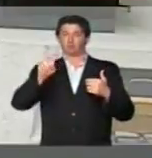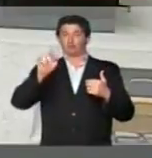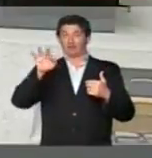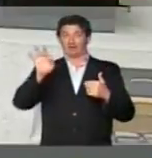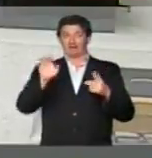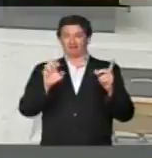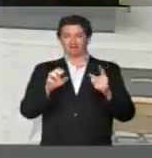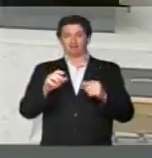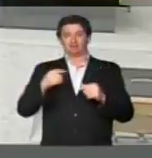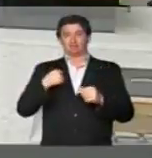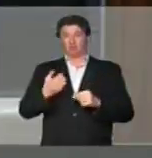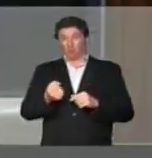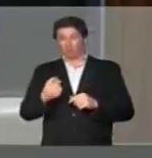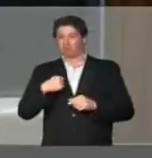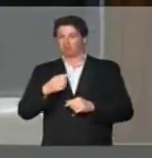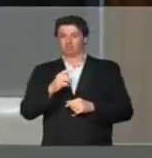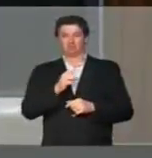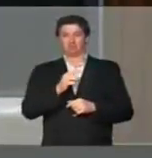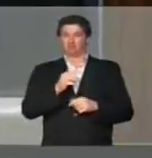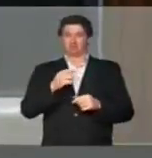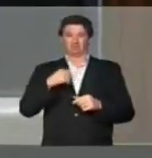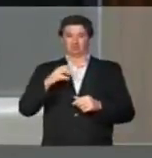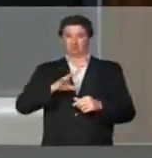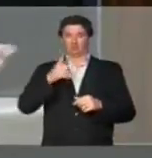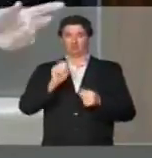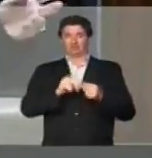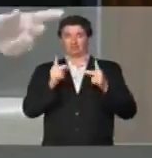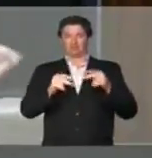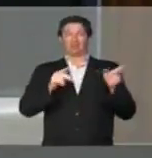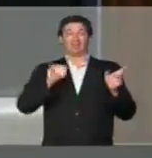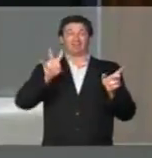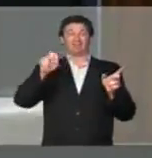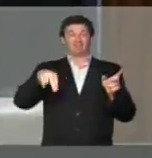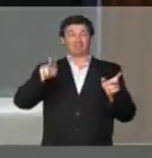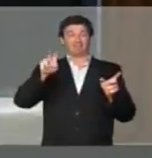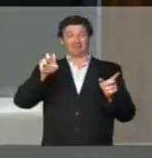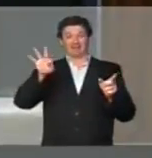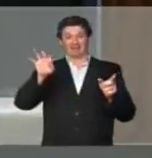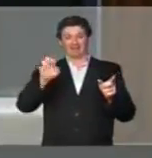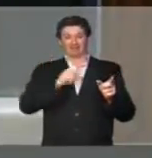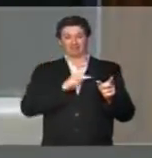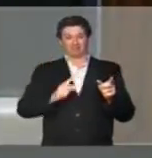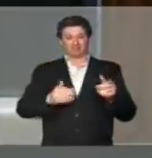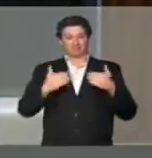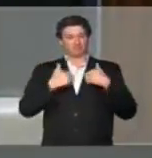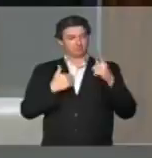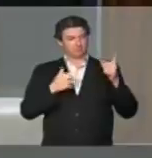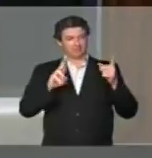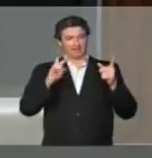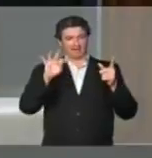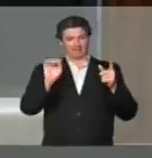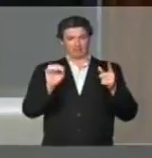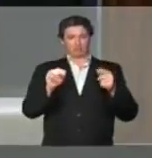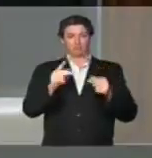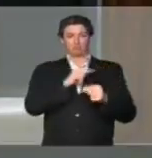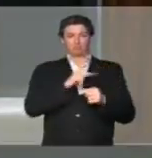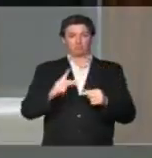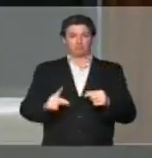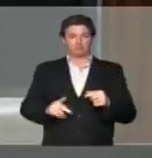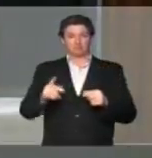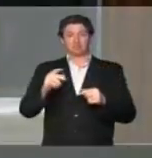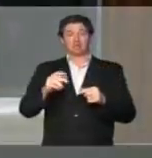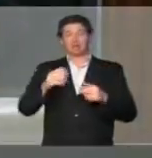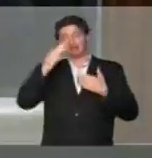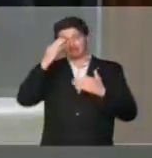mole feito eu, não teria cedido. Mas agradecer, Ivan Valente, meu presidente, agradecer ao eminente deputado